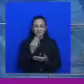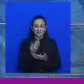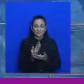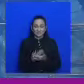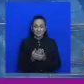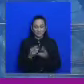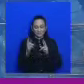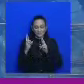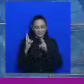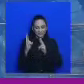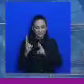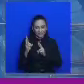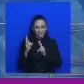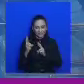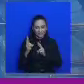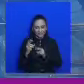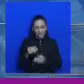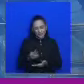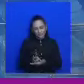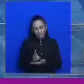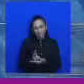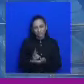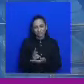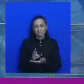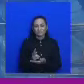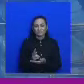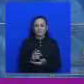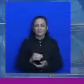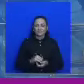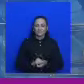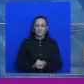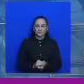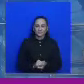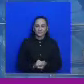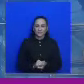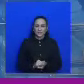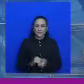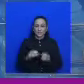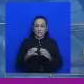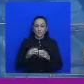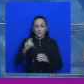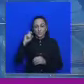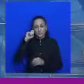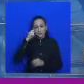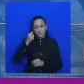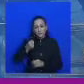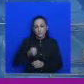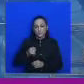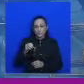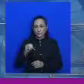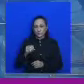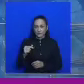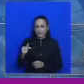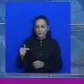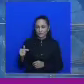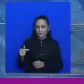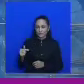Acredite, cruze os dedos e vamos lá. Bola preta, número 07.